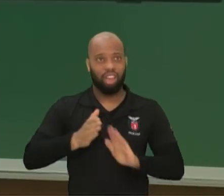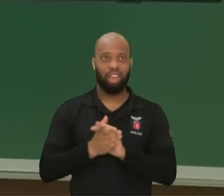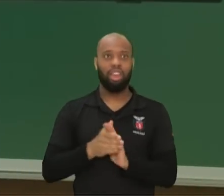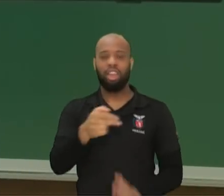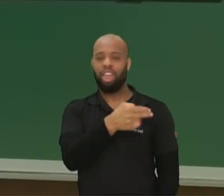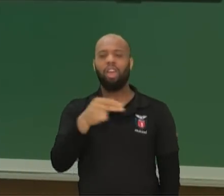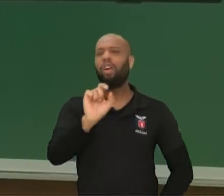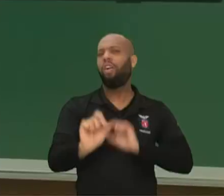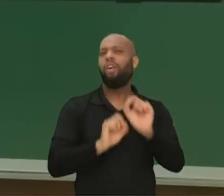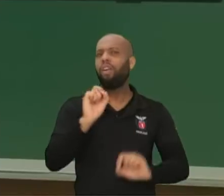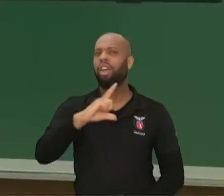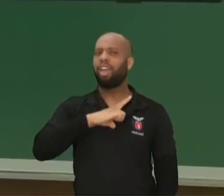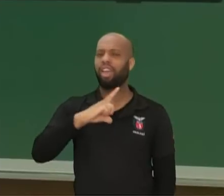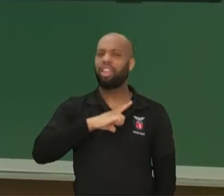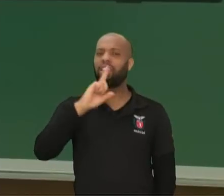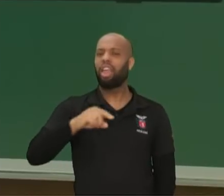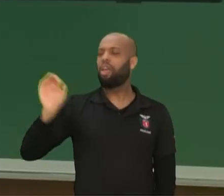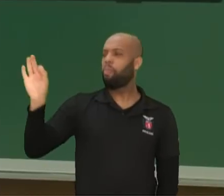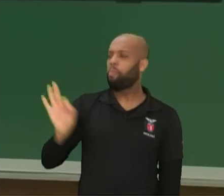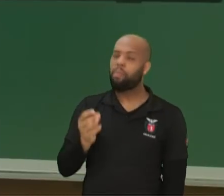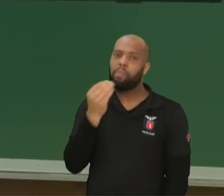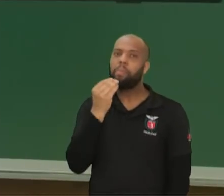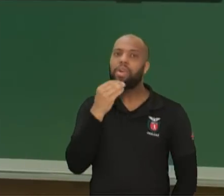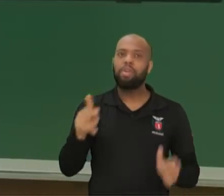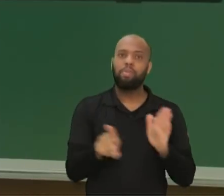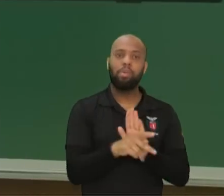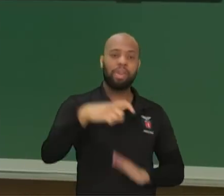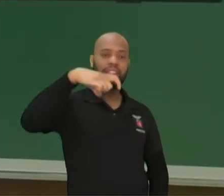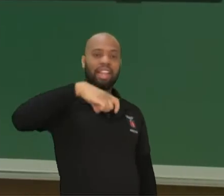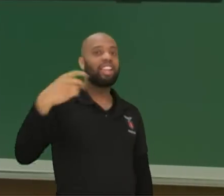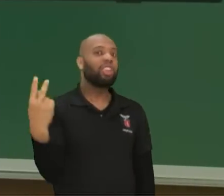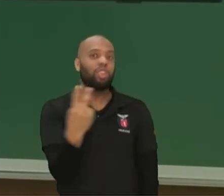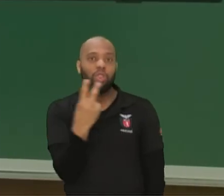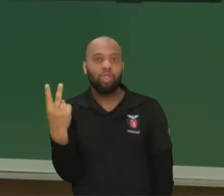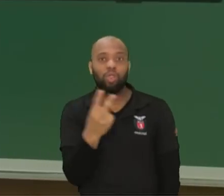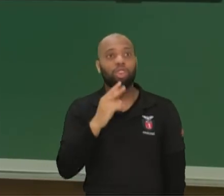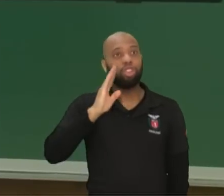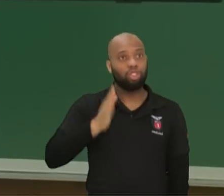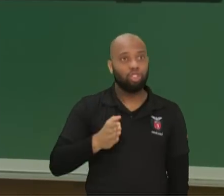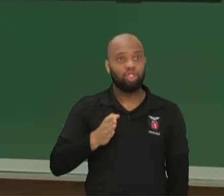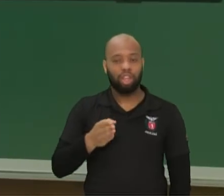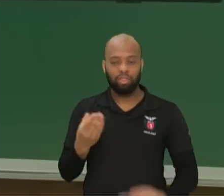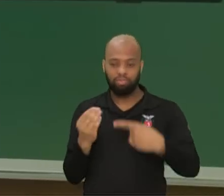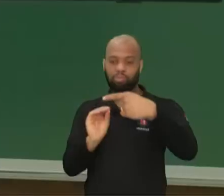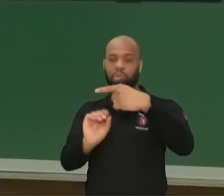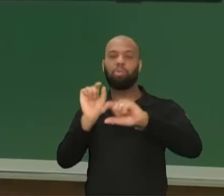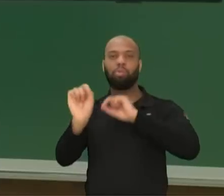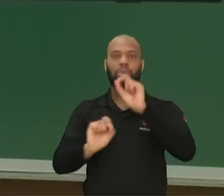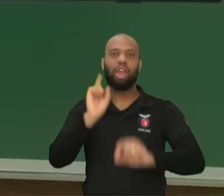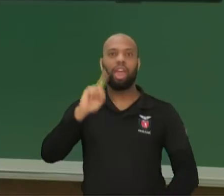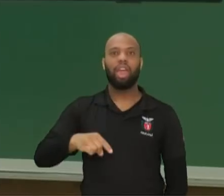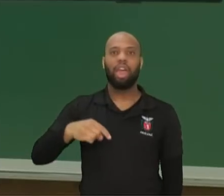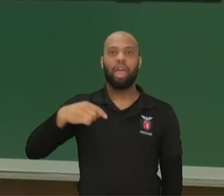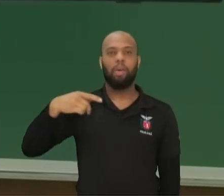igual à probabilidade da interseção entre esses dois eventos A e B, divididos pela probabilidade de